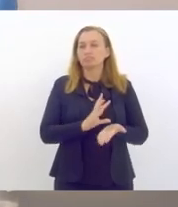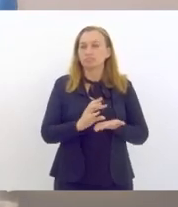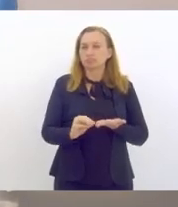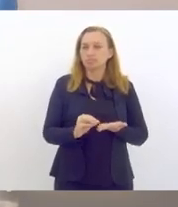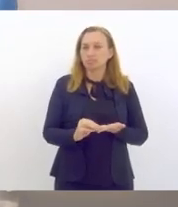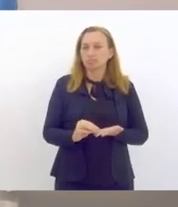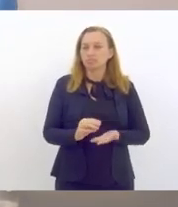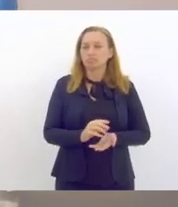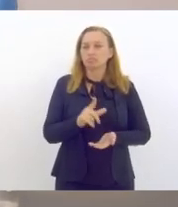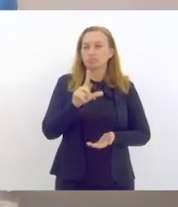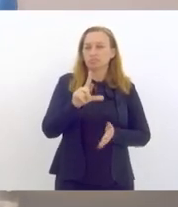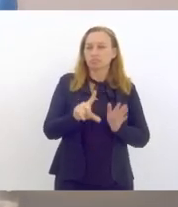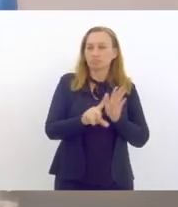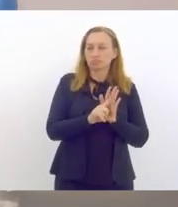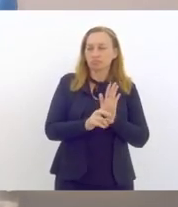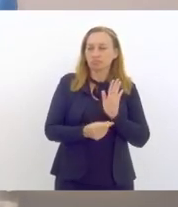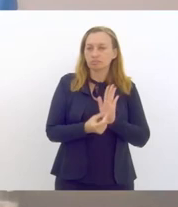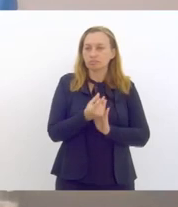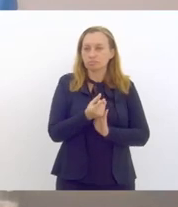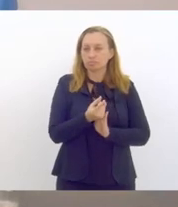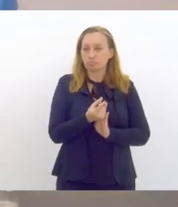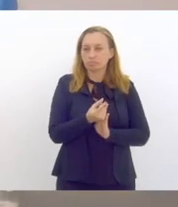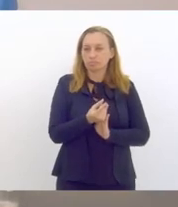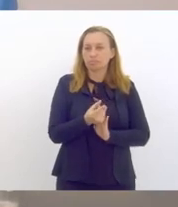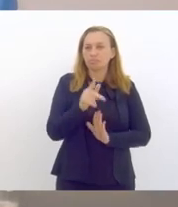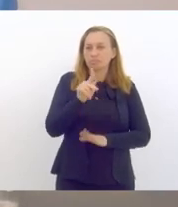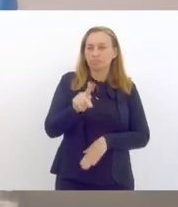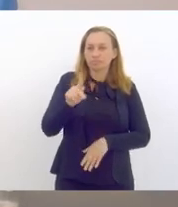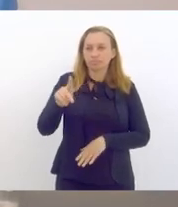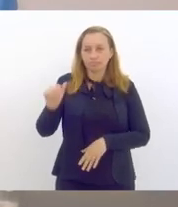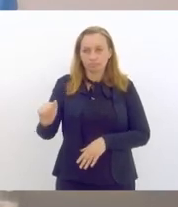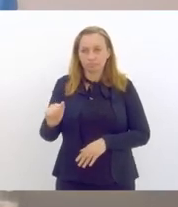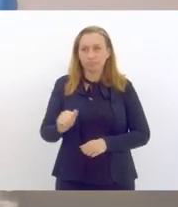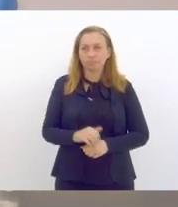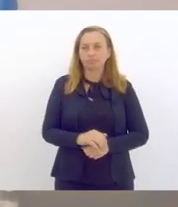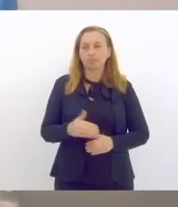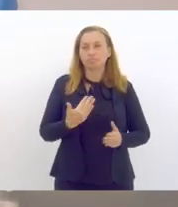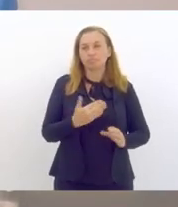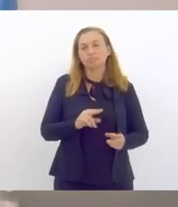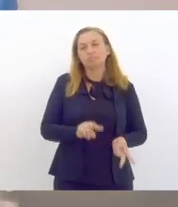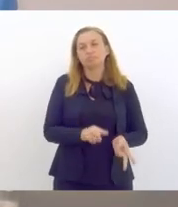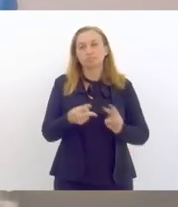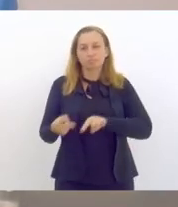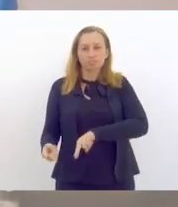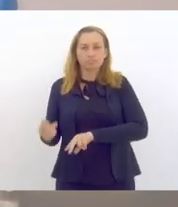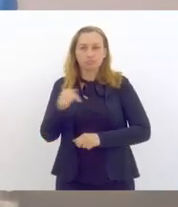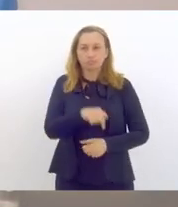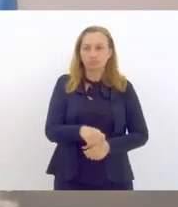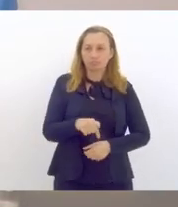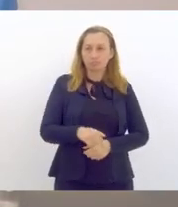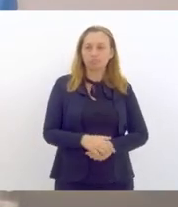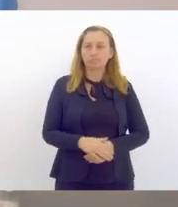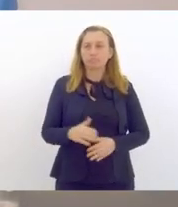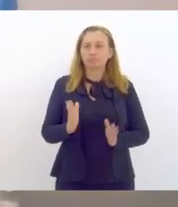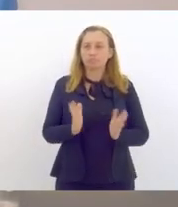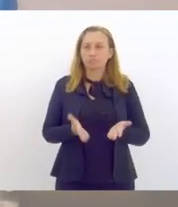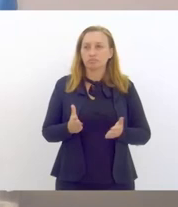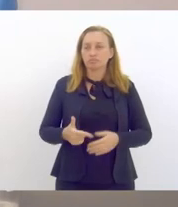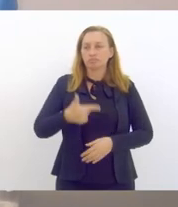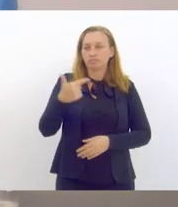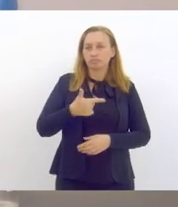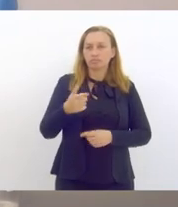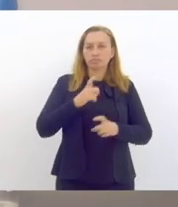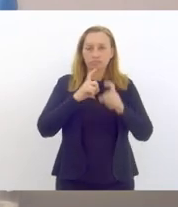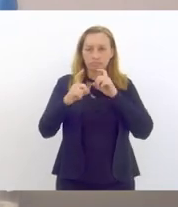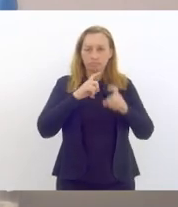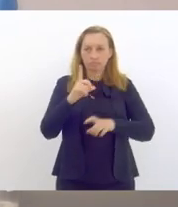era tratada a lo e da do PPA eu vou fazer um encaminhamento aqui que ainda hoje tem a segunda discussão